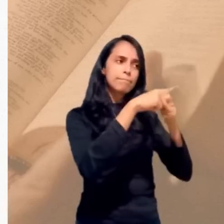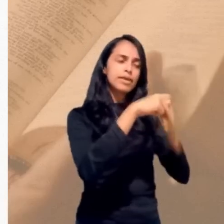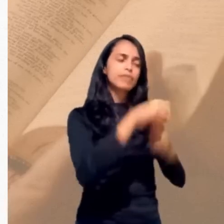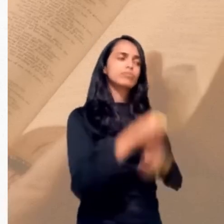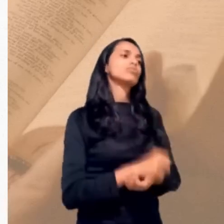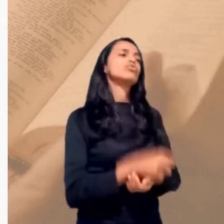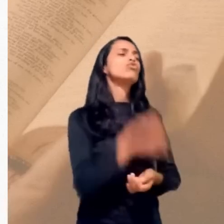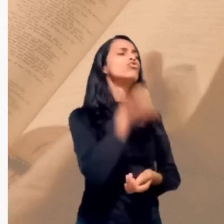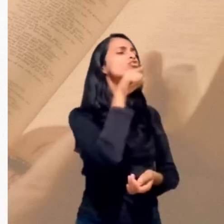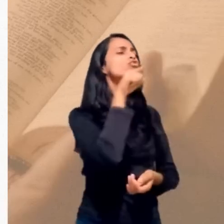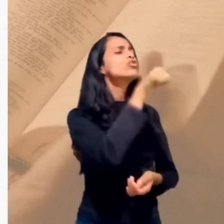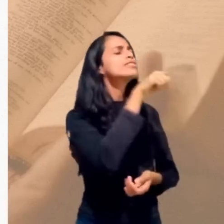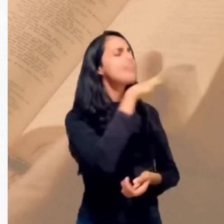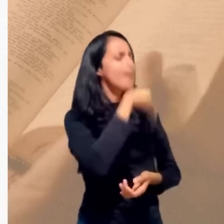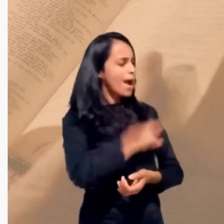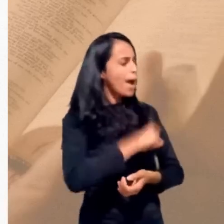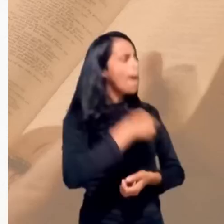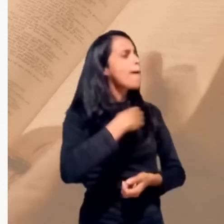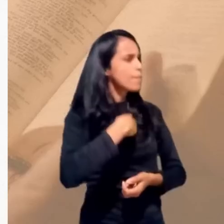amas-me?